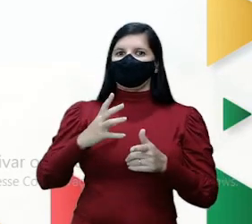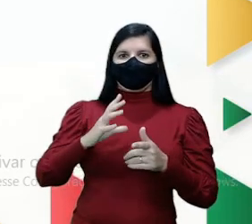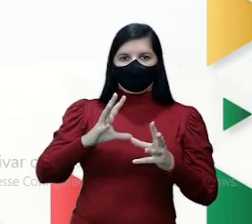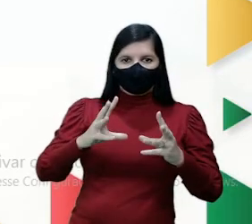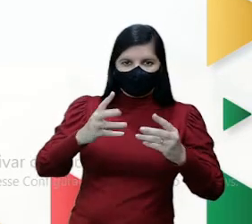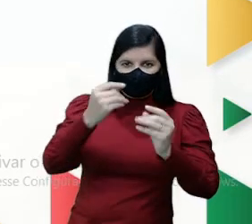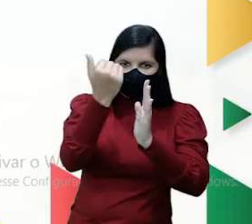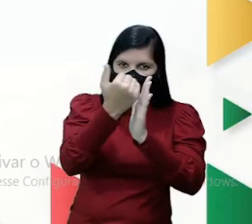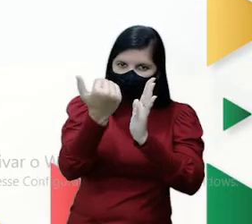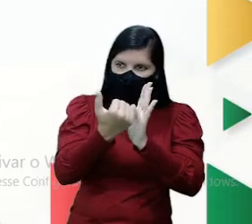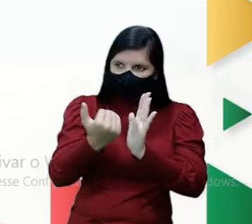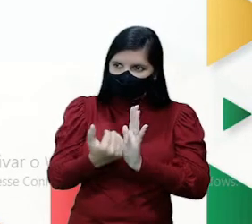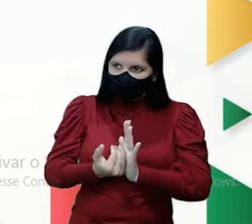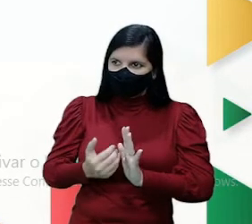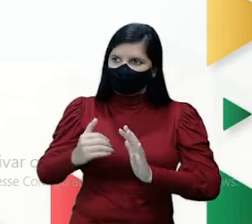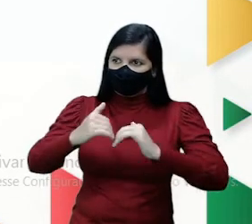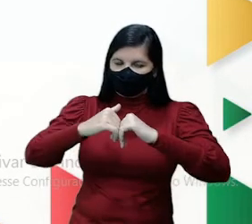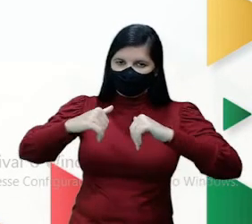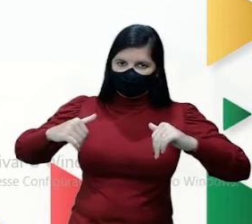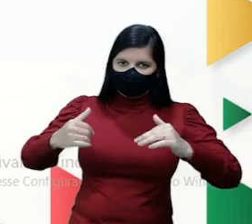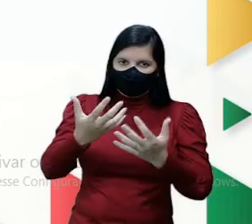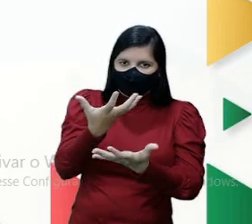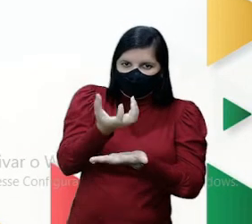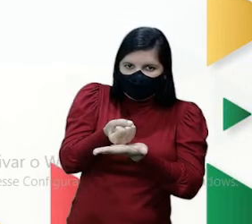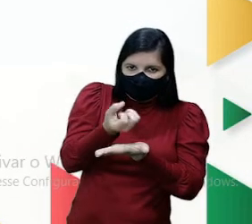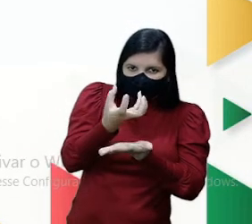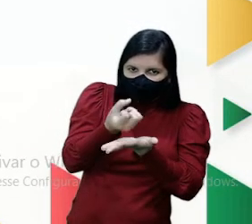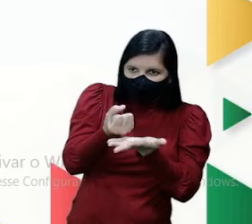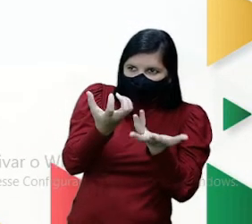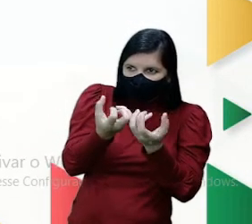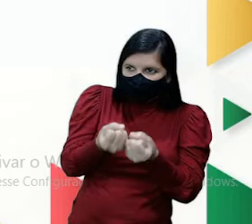floculação, decantação, filtragem,